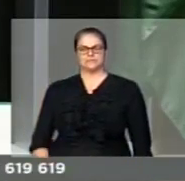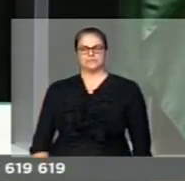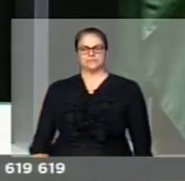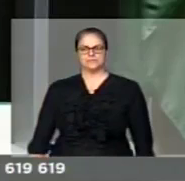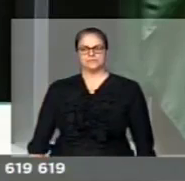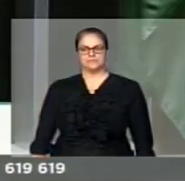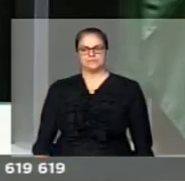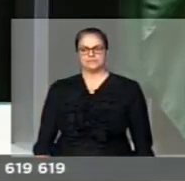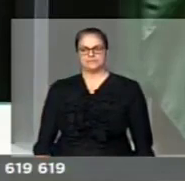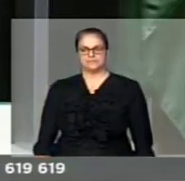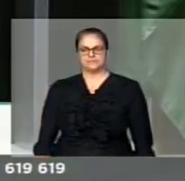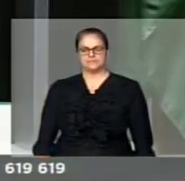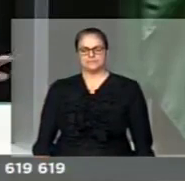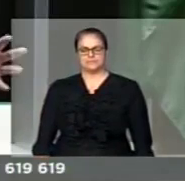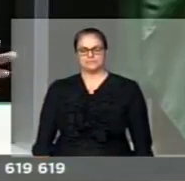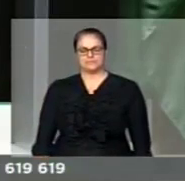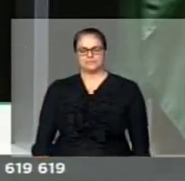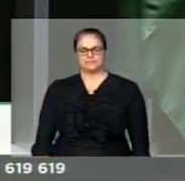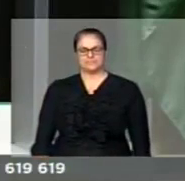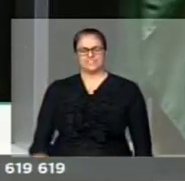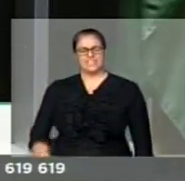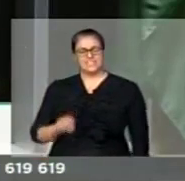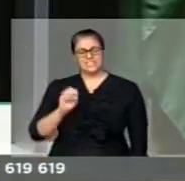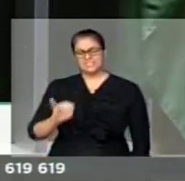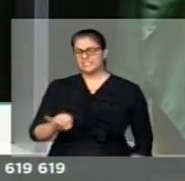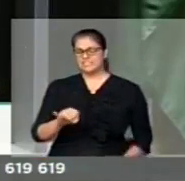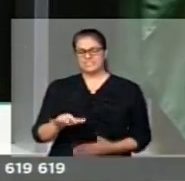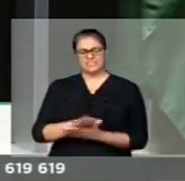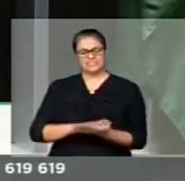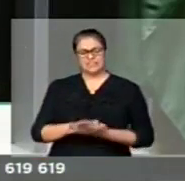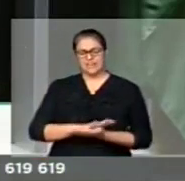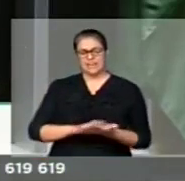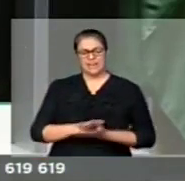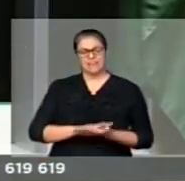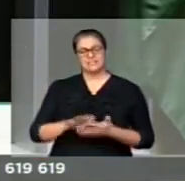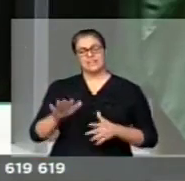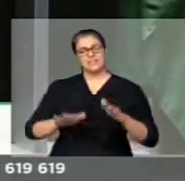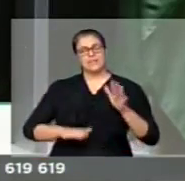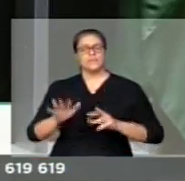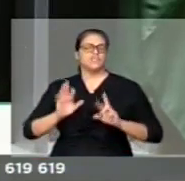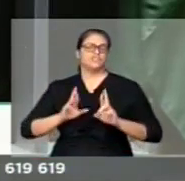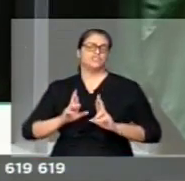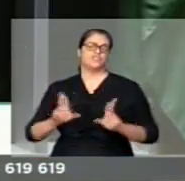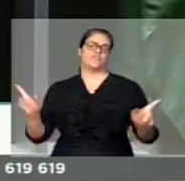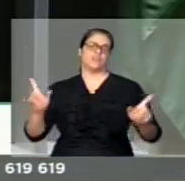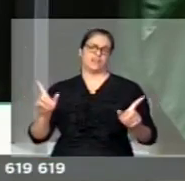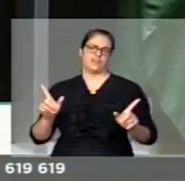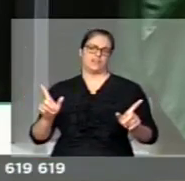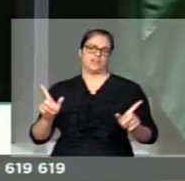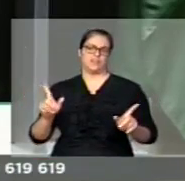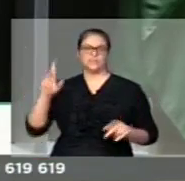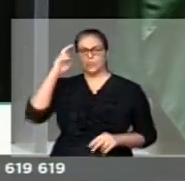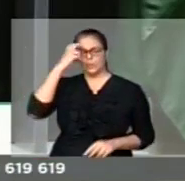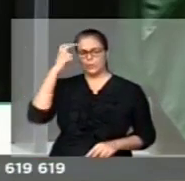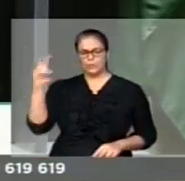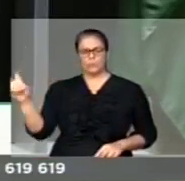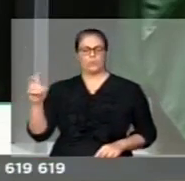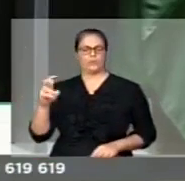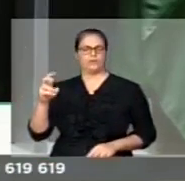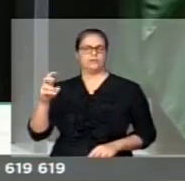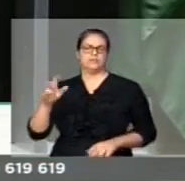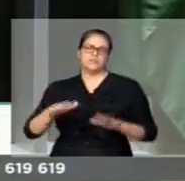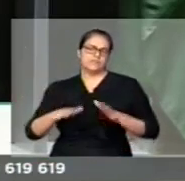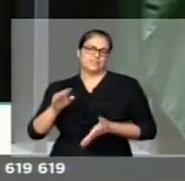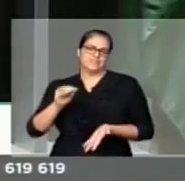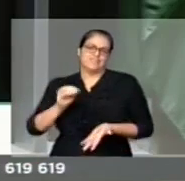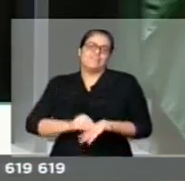certamente seríamos totalmente outros e até um pouco menos completo se